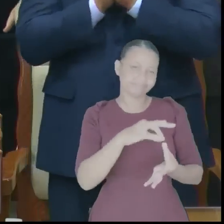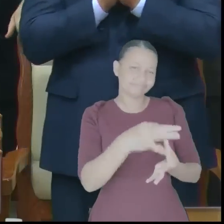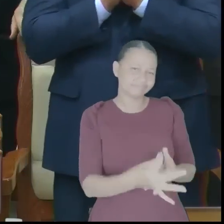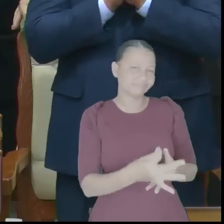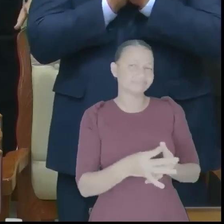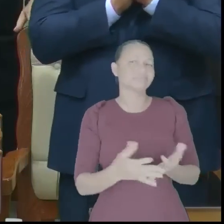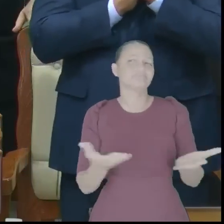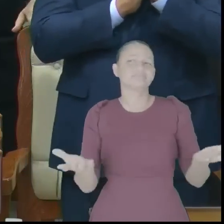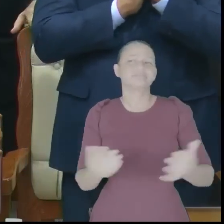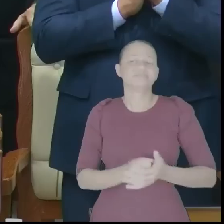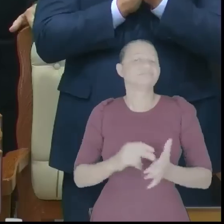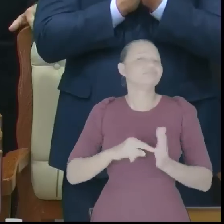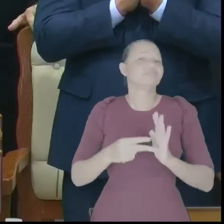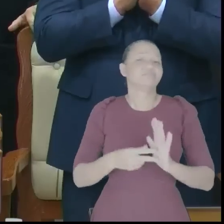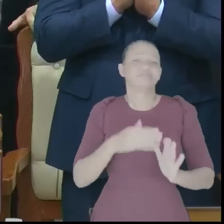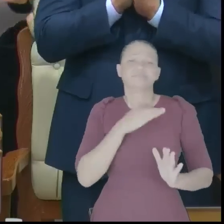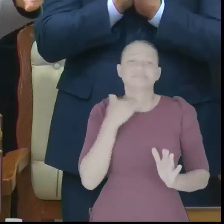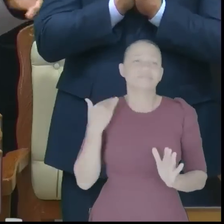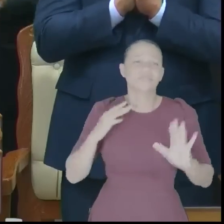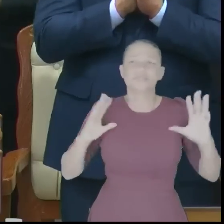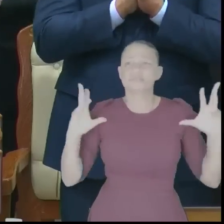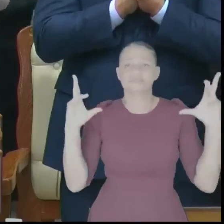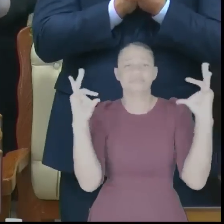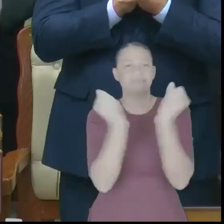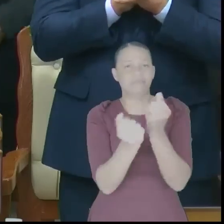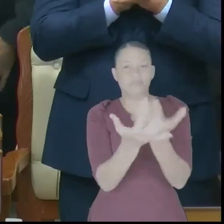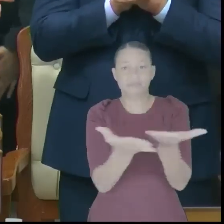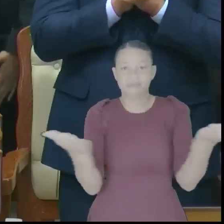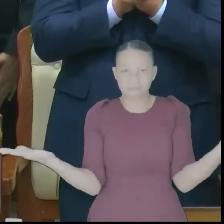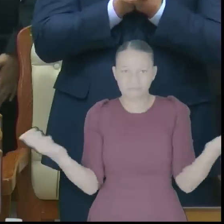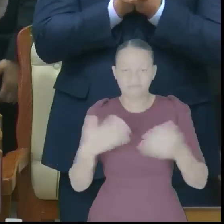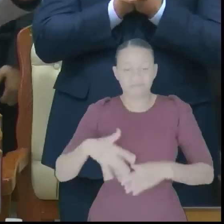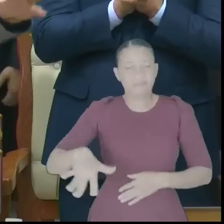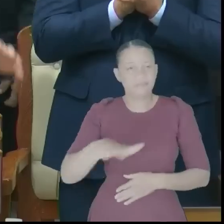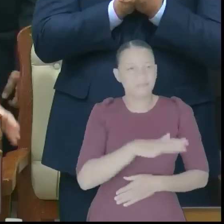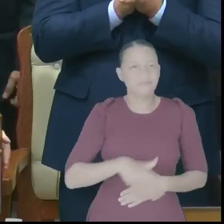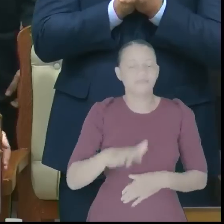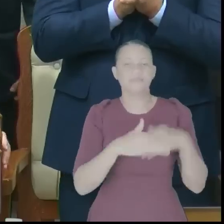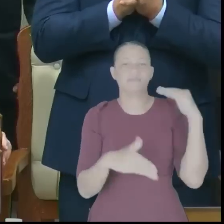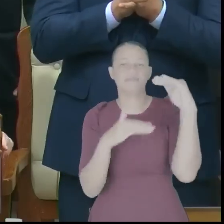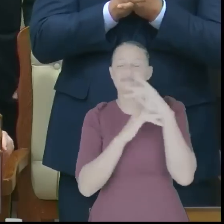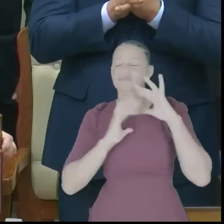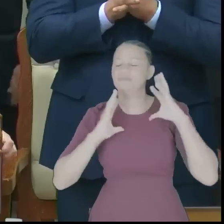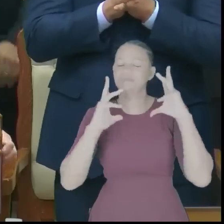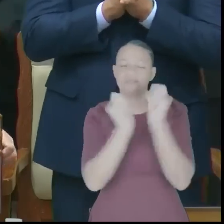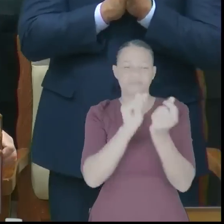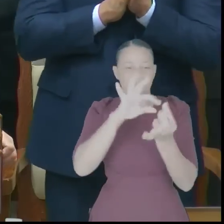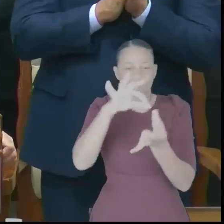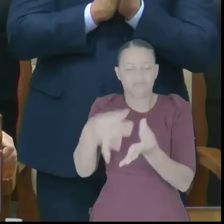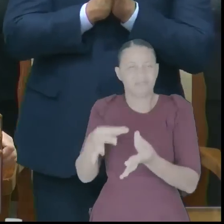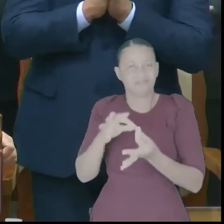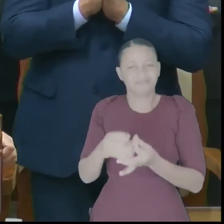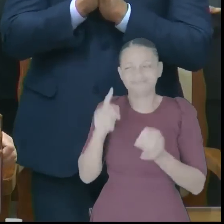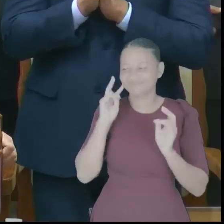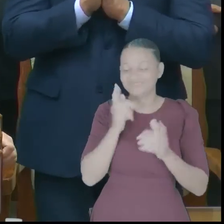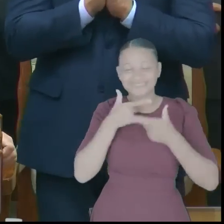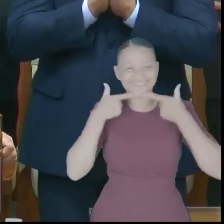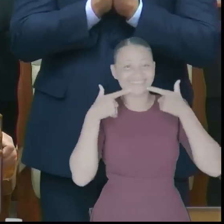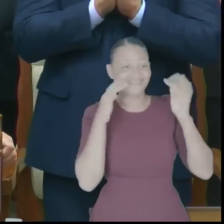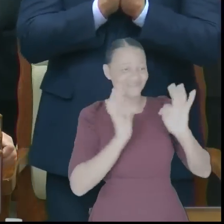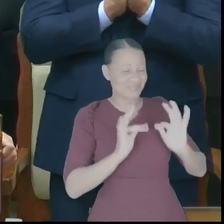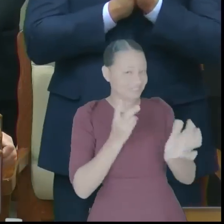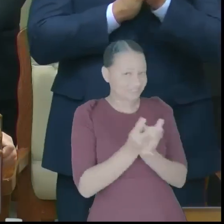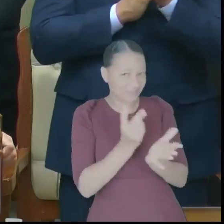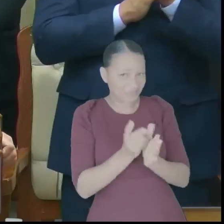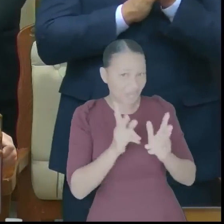queridos, esse povo todo aqui em cima, lá embaixo, tudo morto. Você vê esse povo feliz, alegre, nem sempre foi